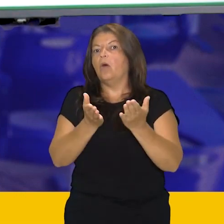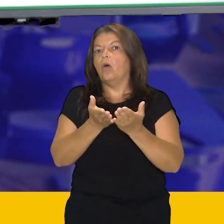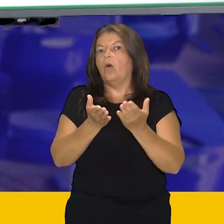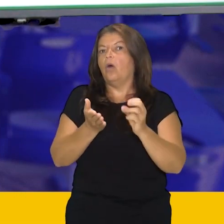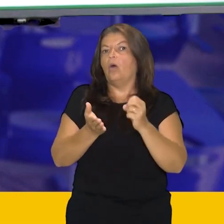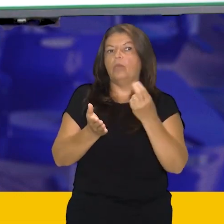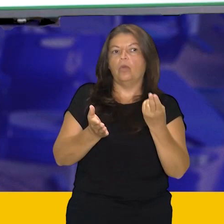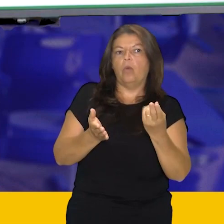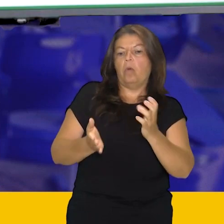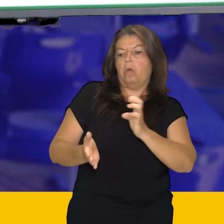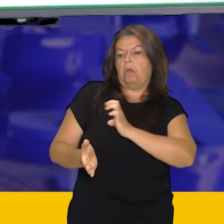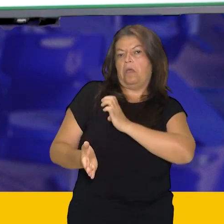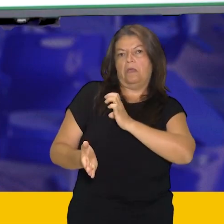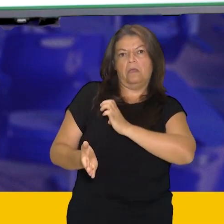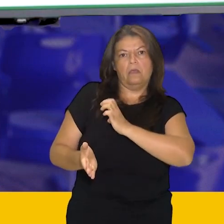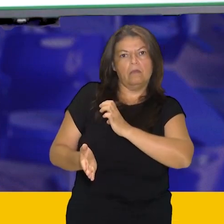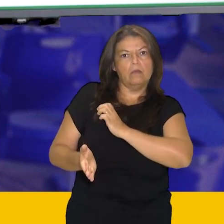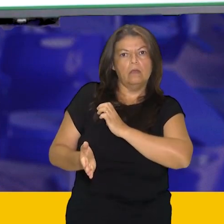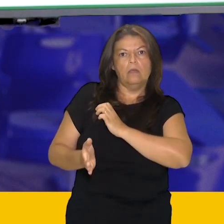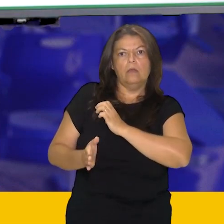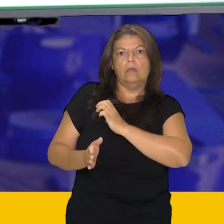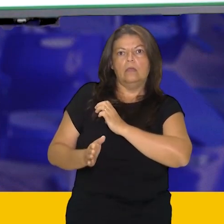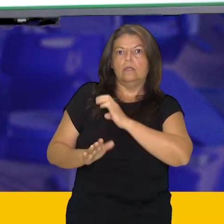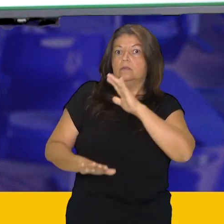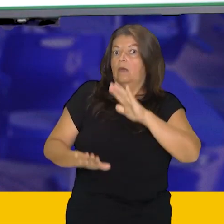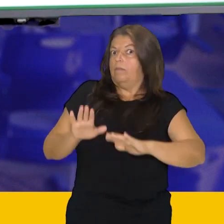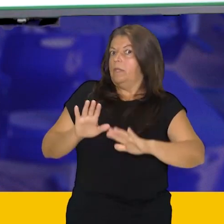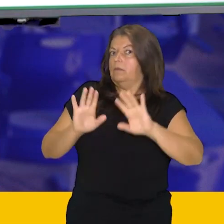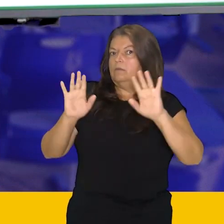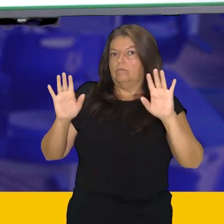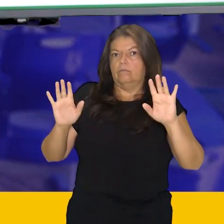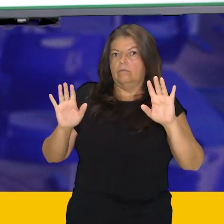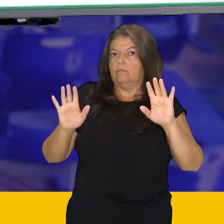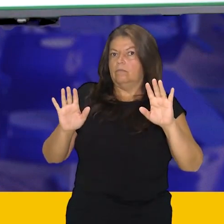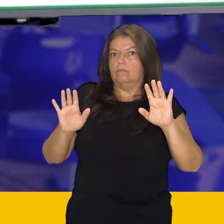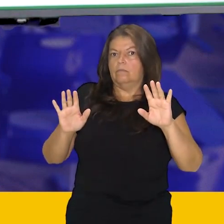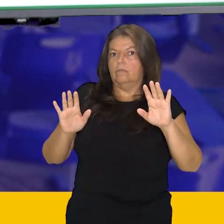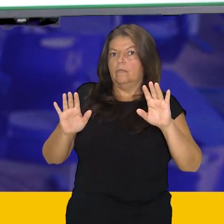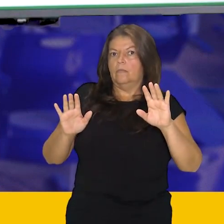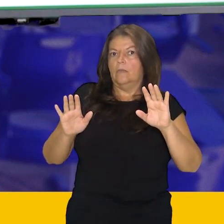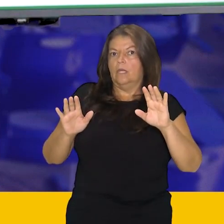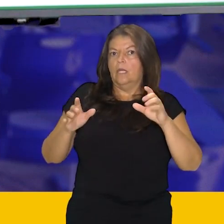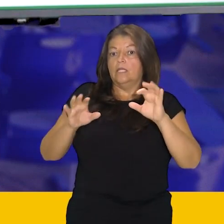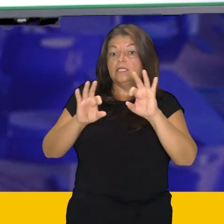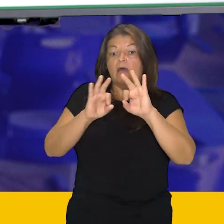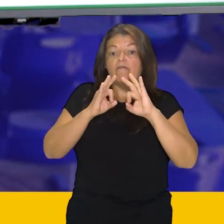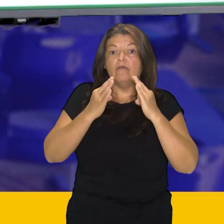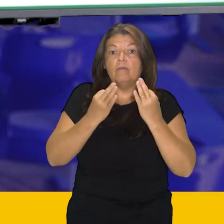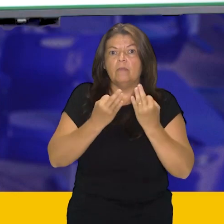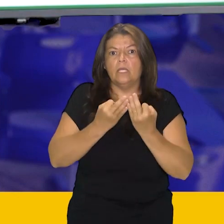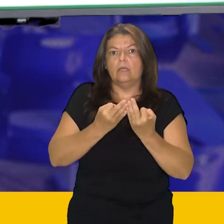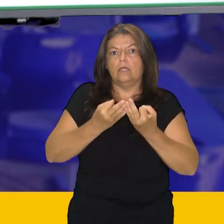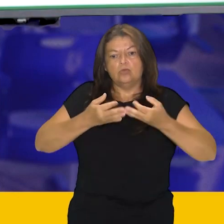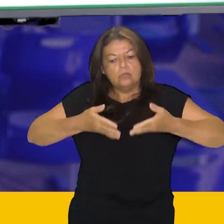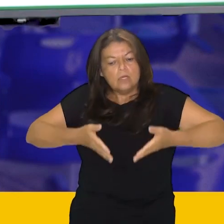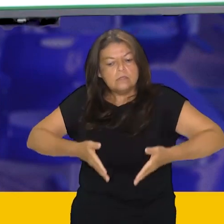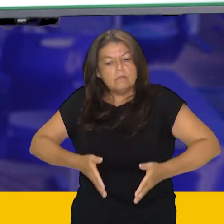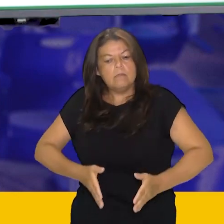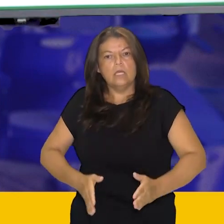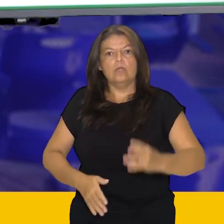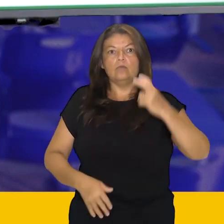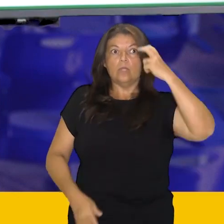da língua que elas usam. Porque a língua é o que aquela pessoa é a origem dela, é o que